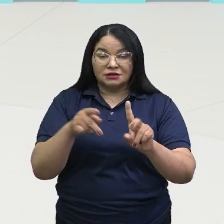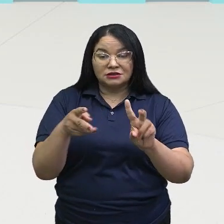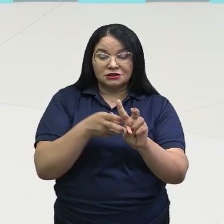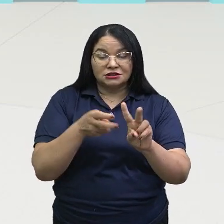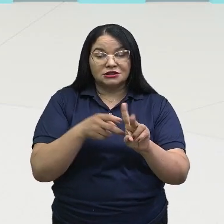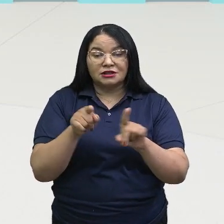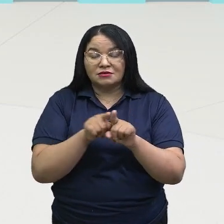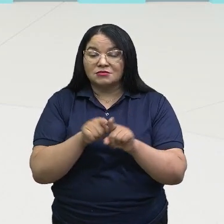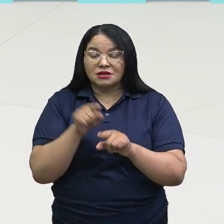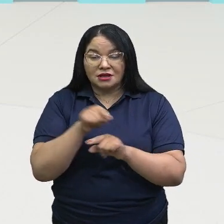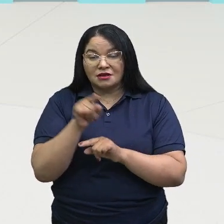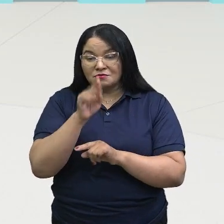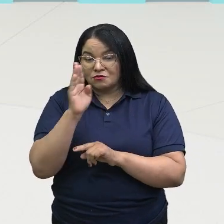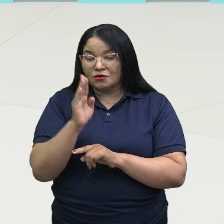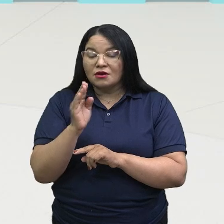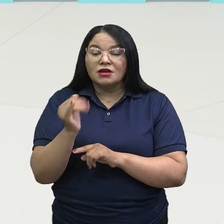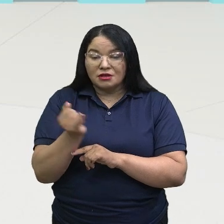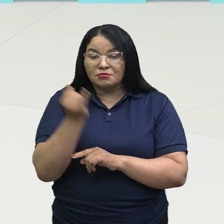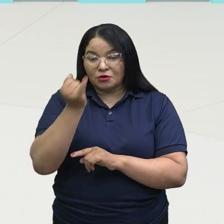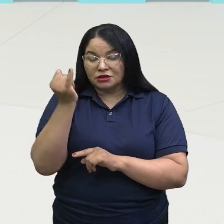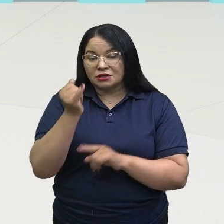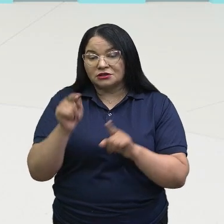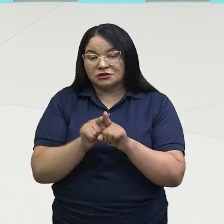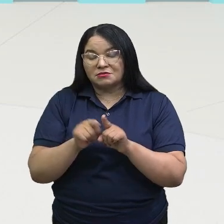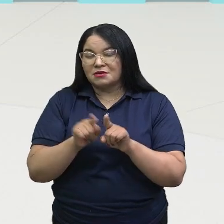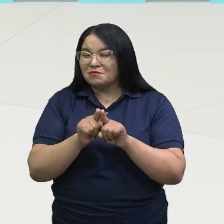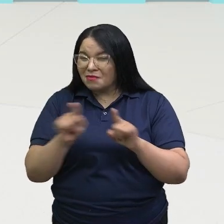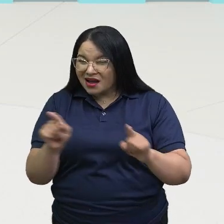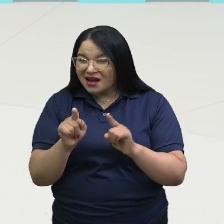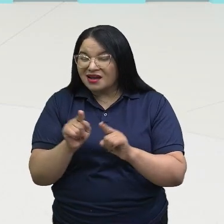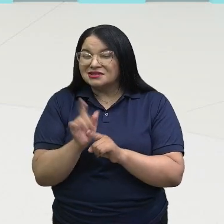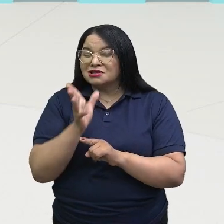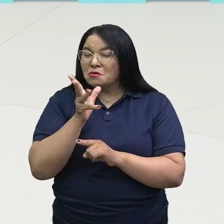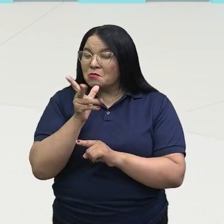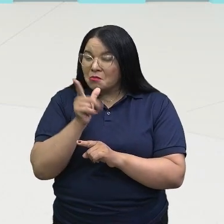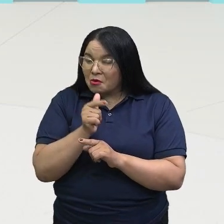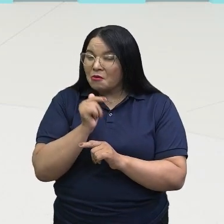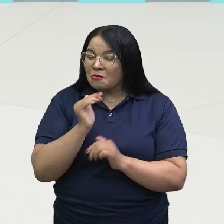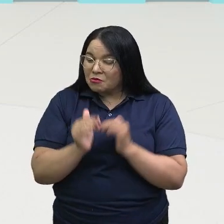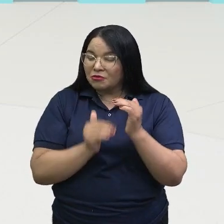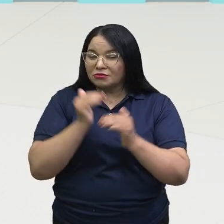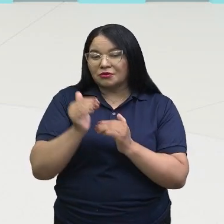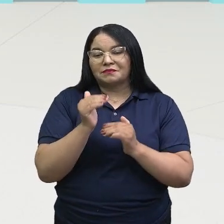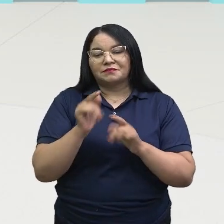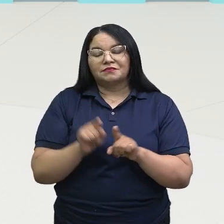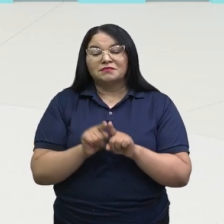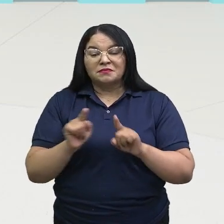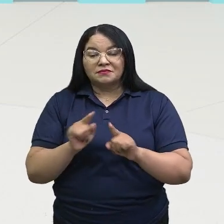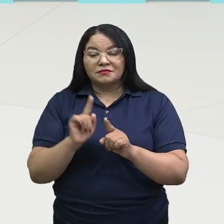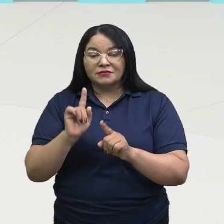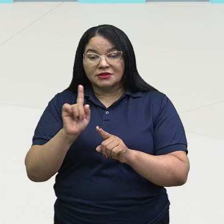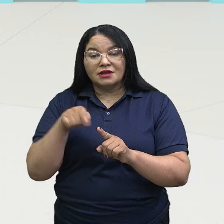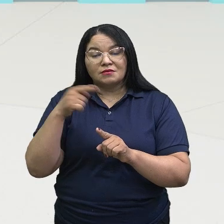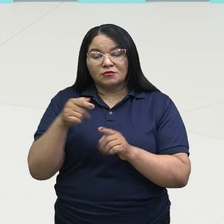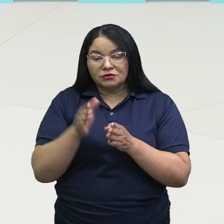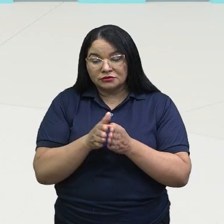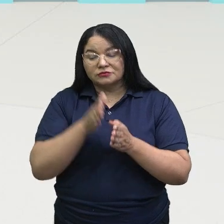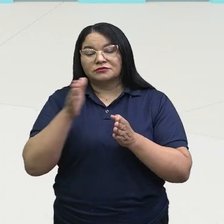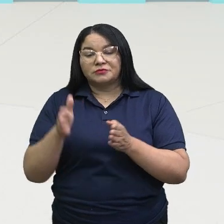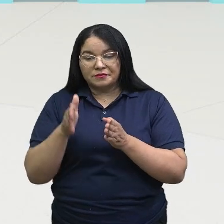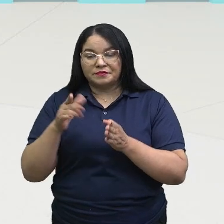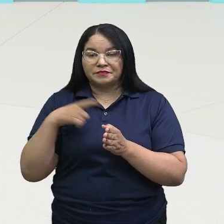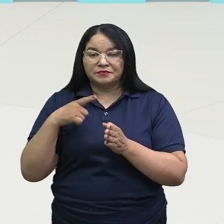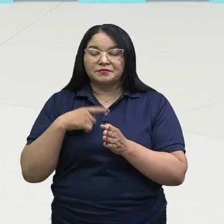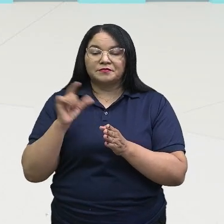vai haver um passo muito lento para que isso aconteça. E aí depois, na outra geração, nós vamos ter um pulo, não é? Porque a gente